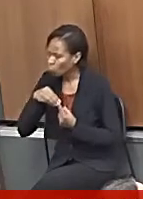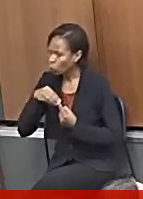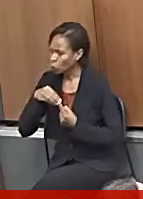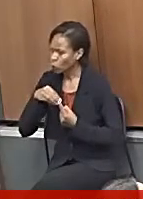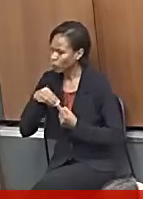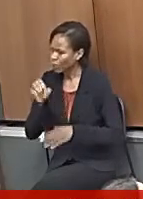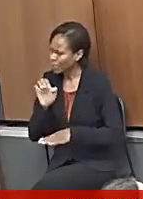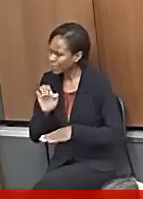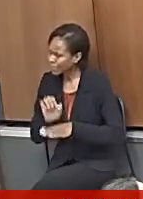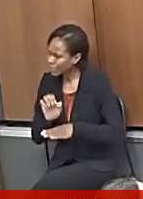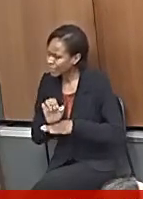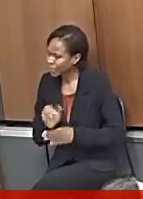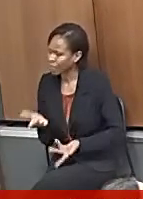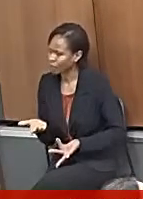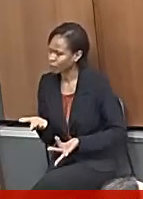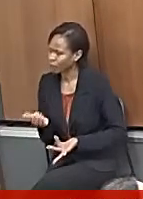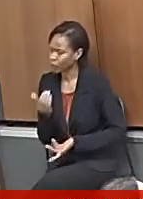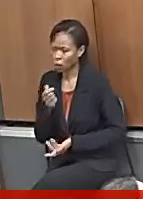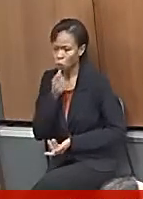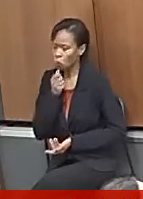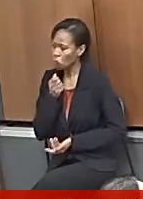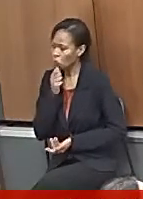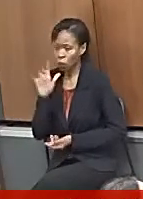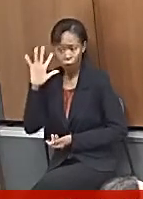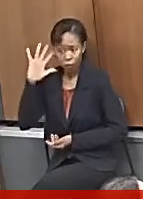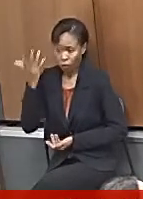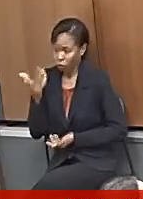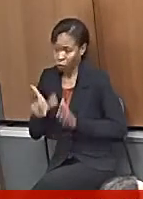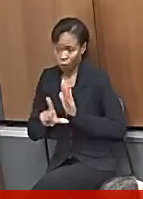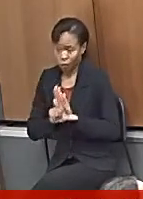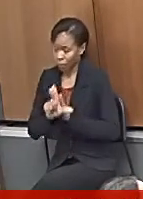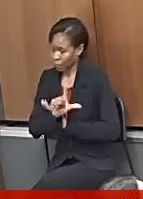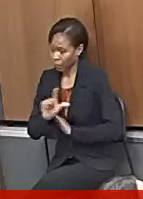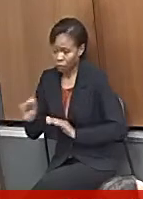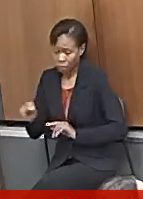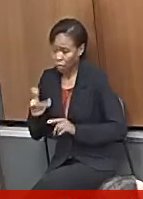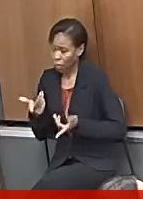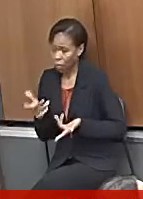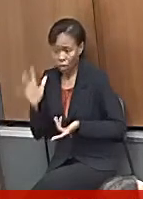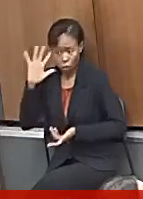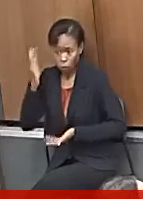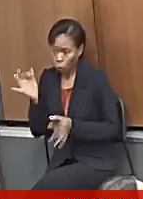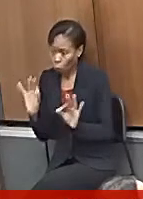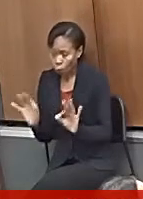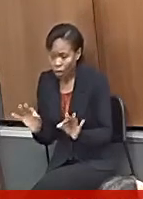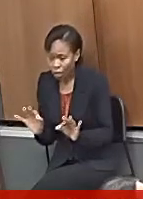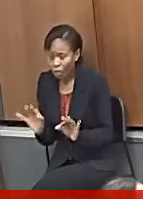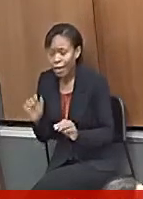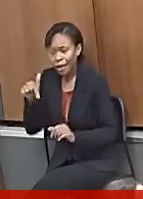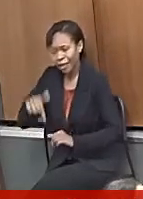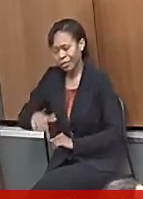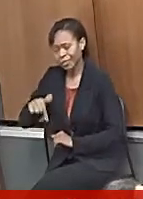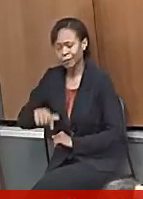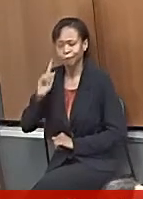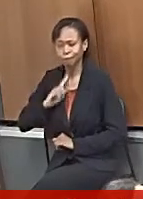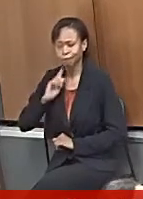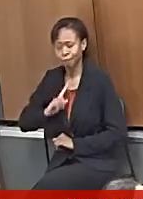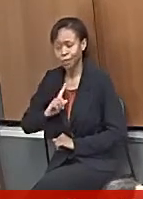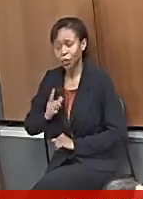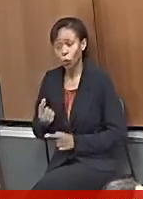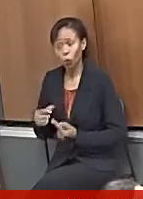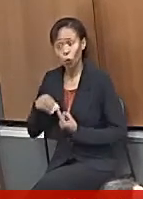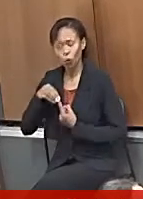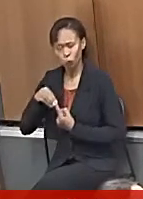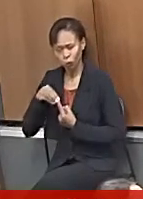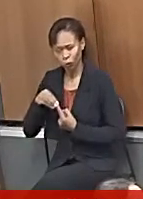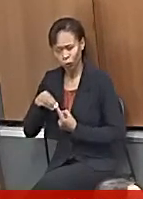resolveu o problema da lei sem que não houve esse ajustamento foi o de minas gerais porque foi a questão